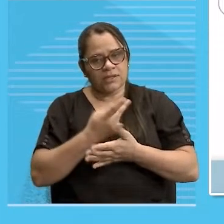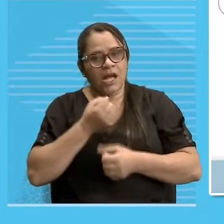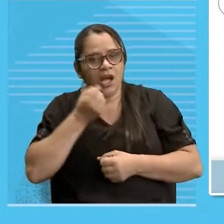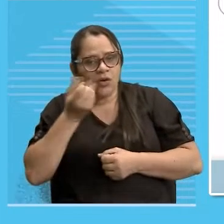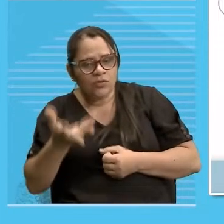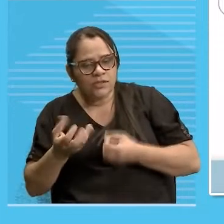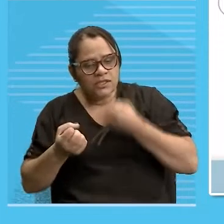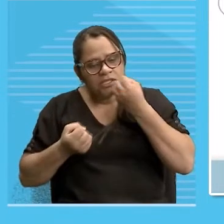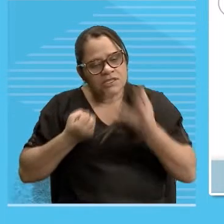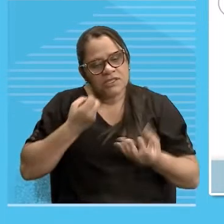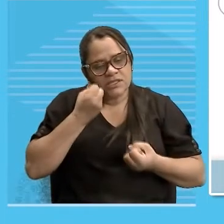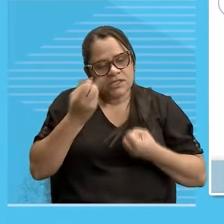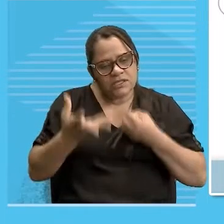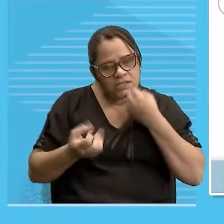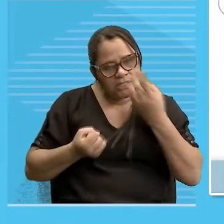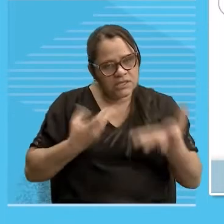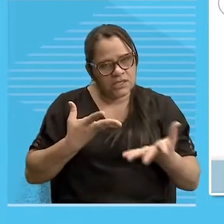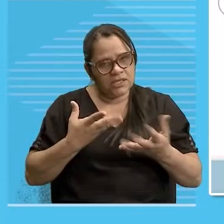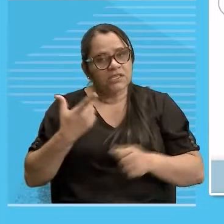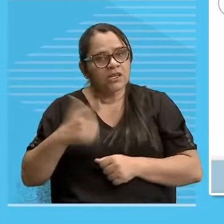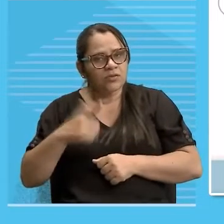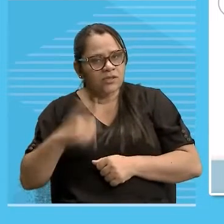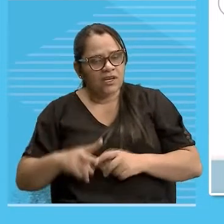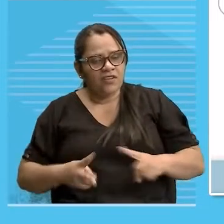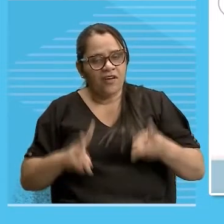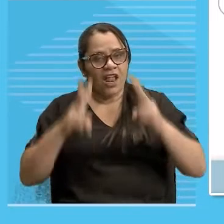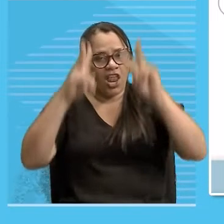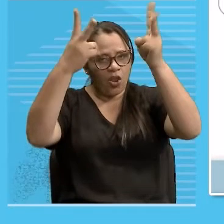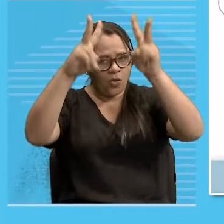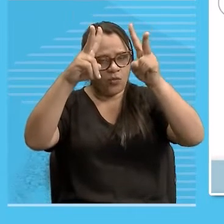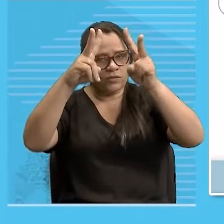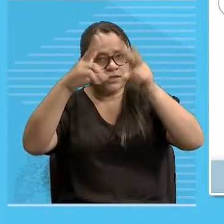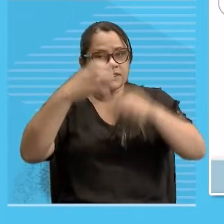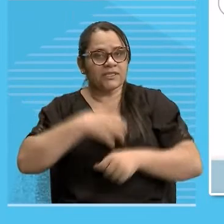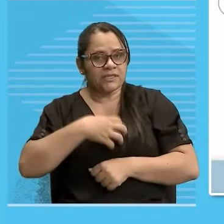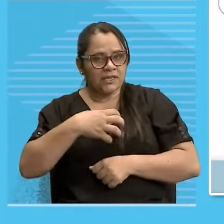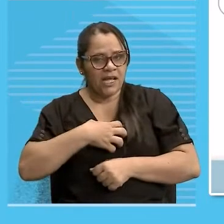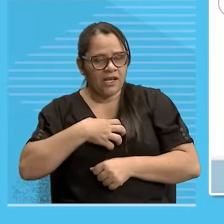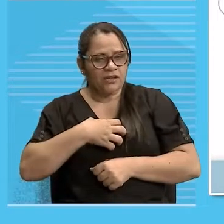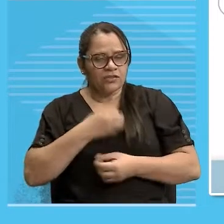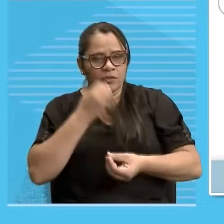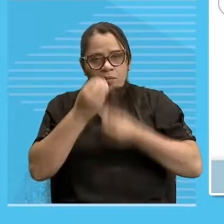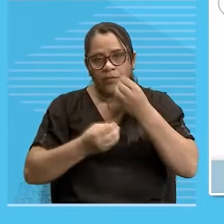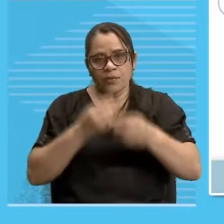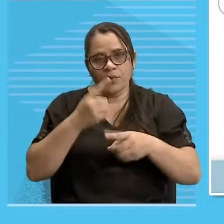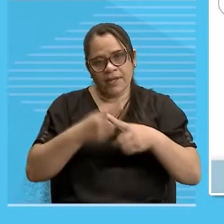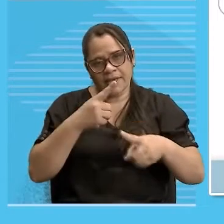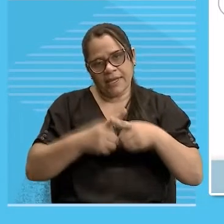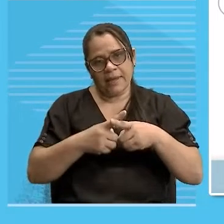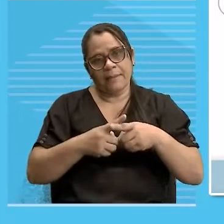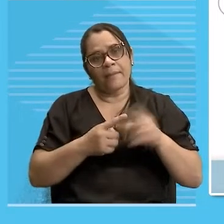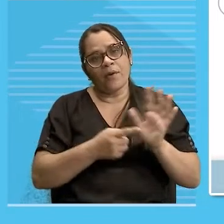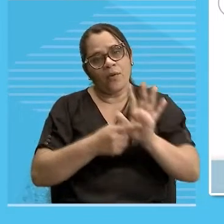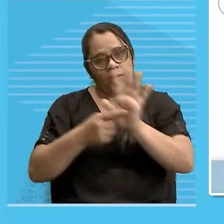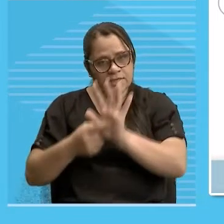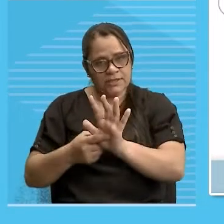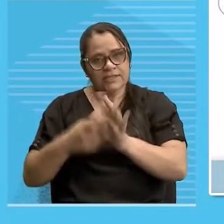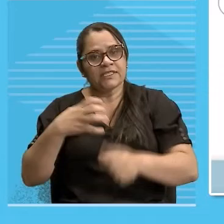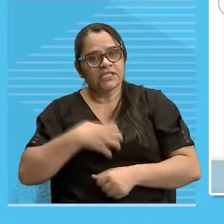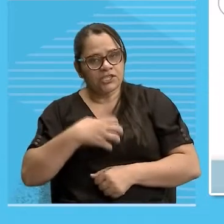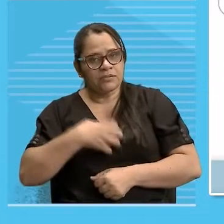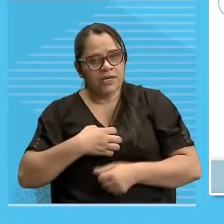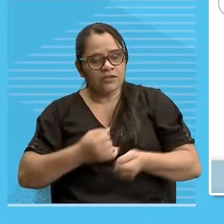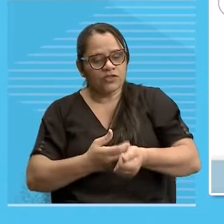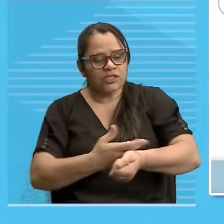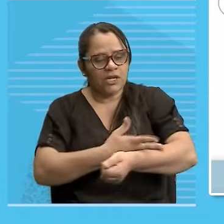interjeição raiz, não tem valor sintático, porque ela é uma classe indicativa de emoções e sentimentos, tá?